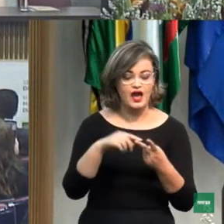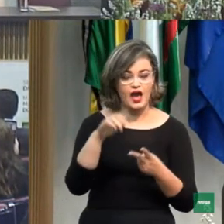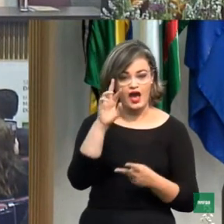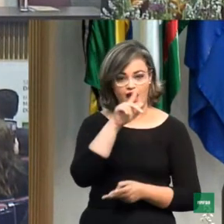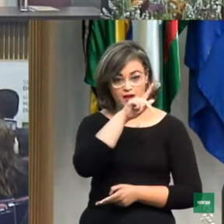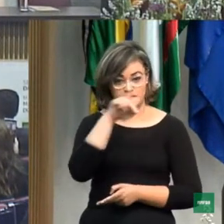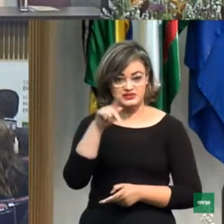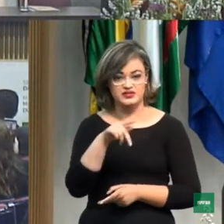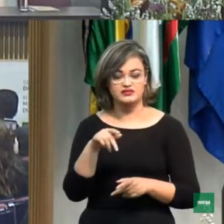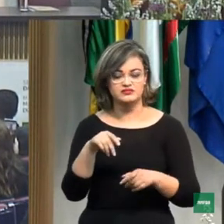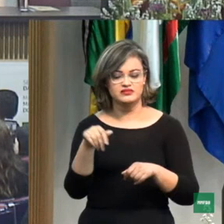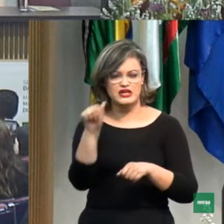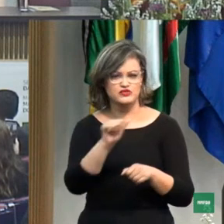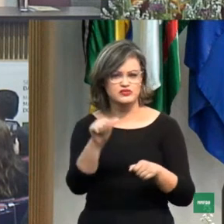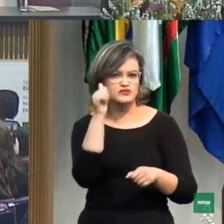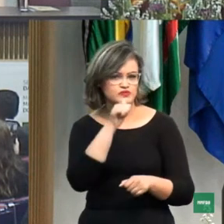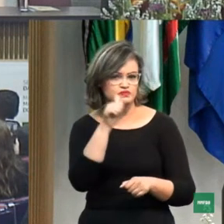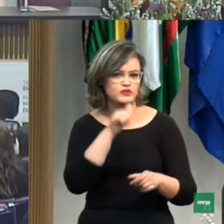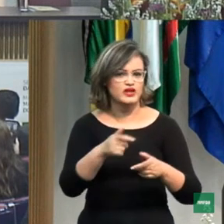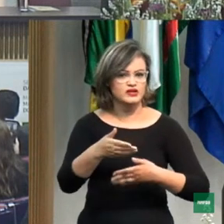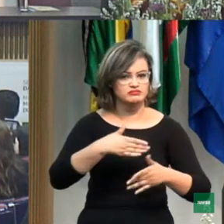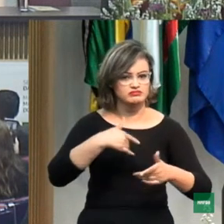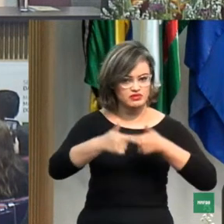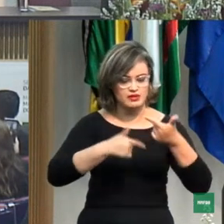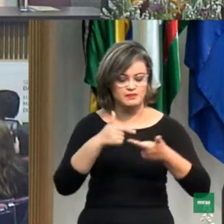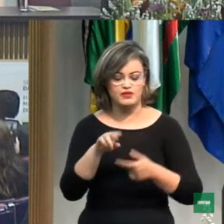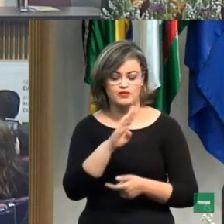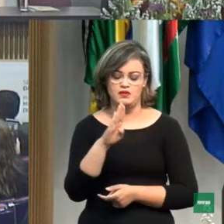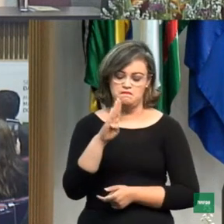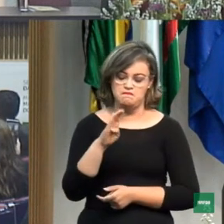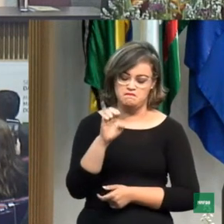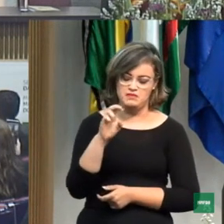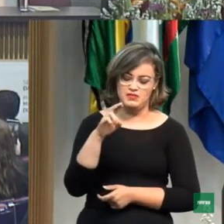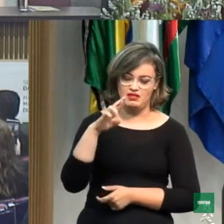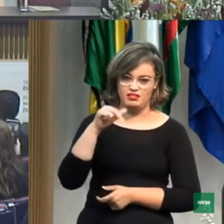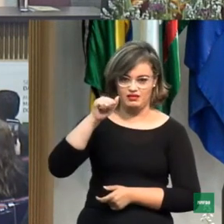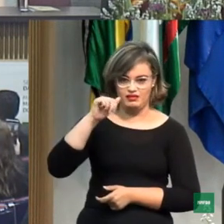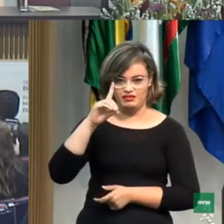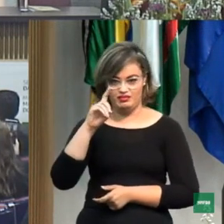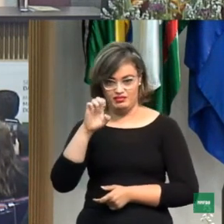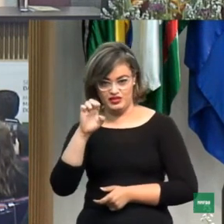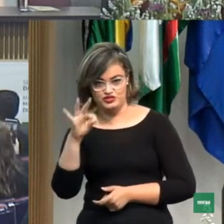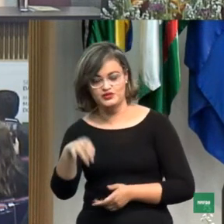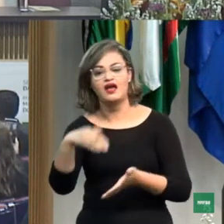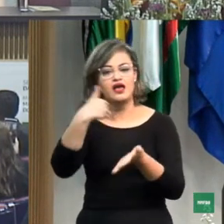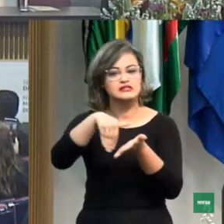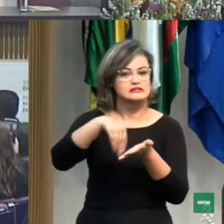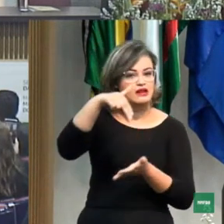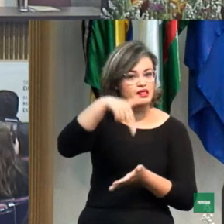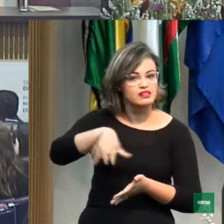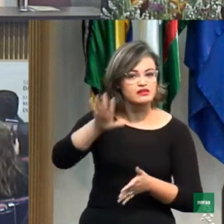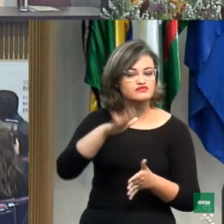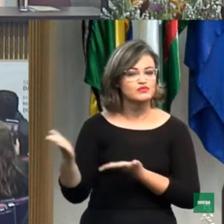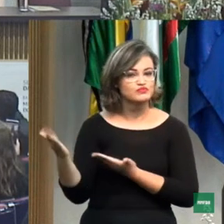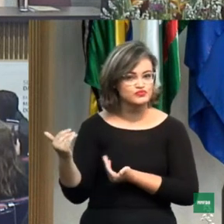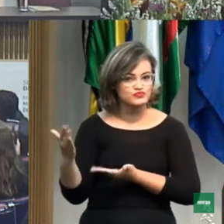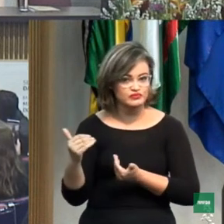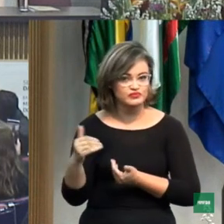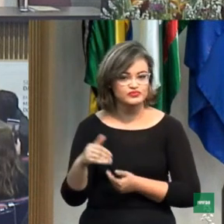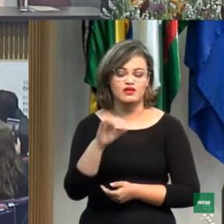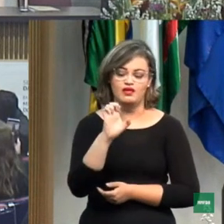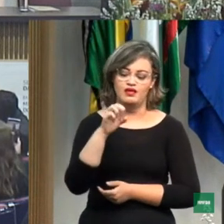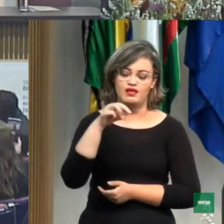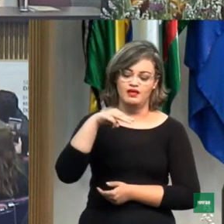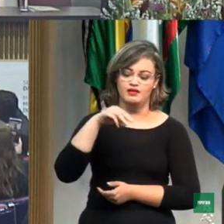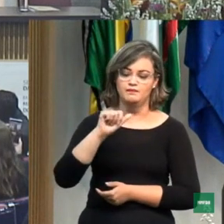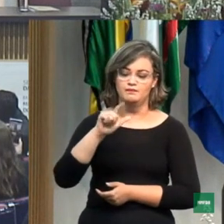e Profissionais, Bernadette Martins. Da Secretária Nacional da Juventude, Emily Coelho.